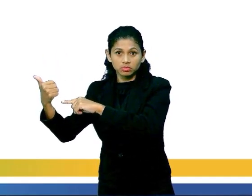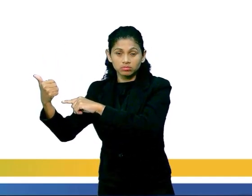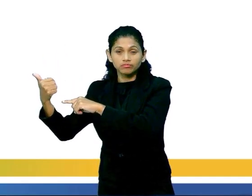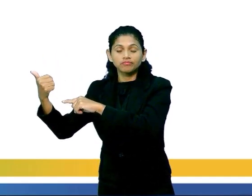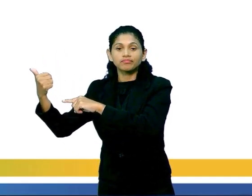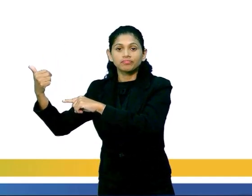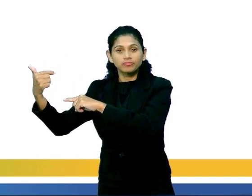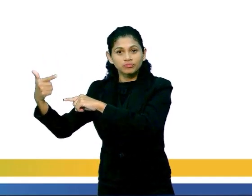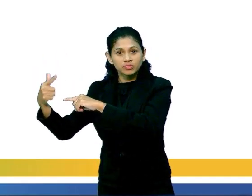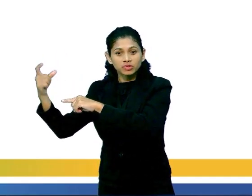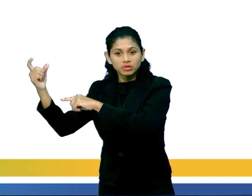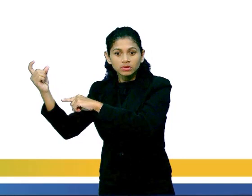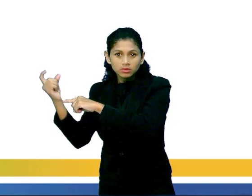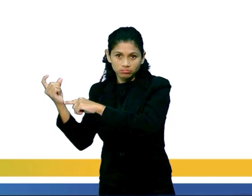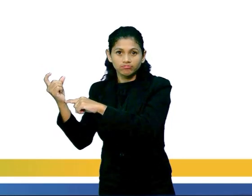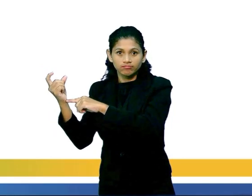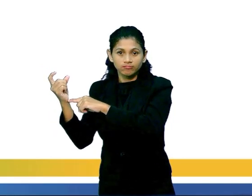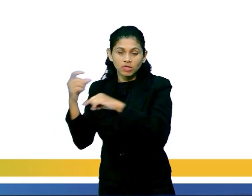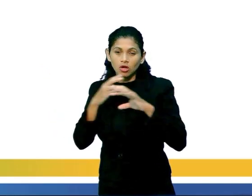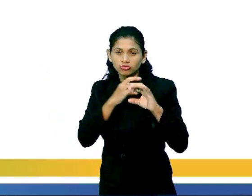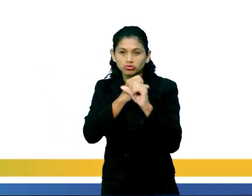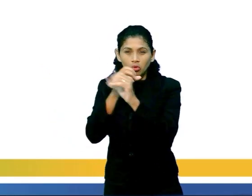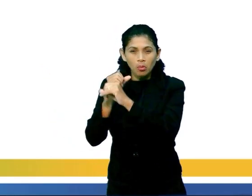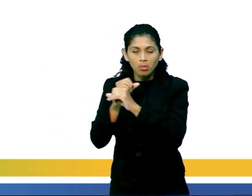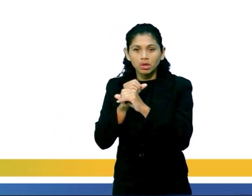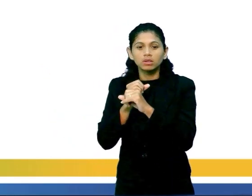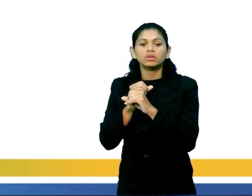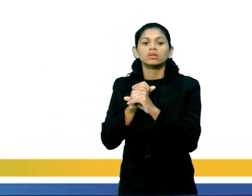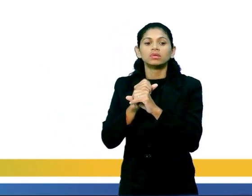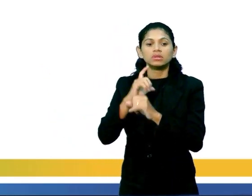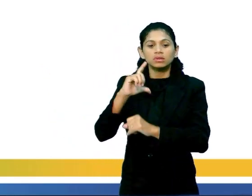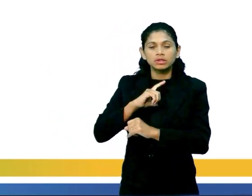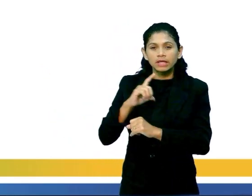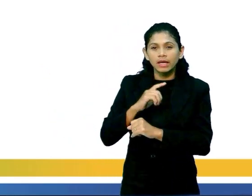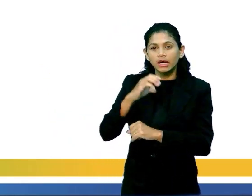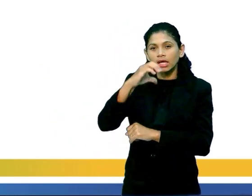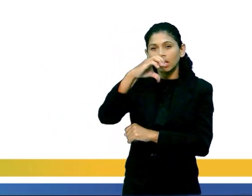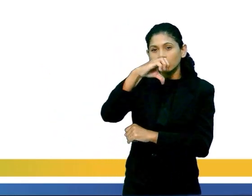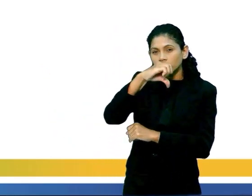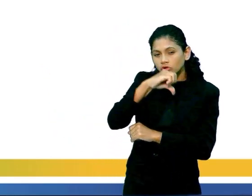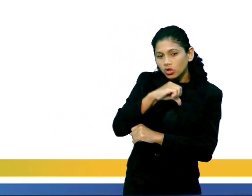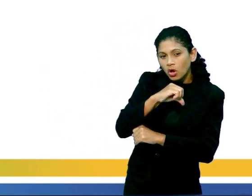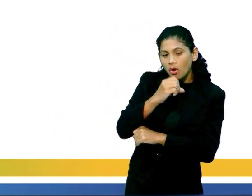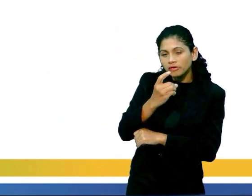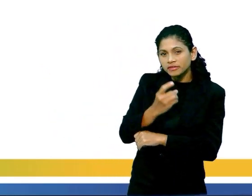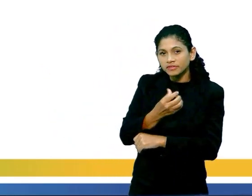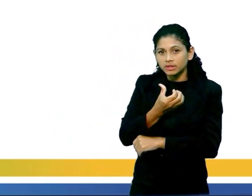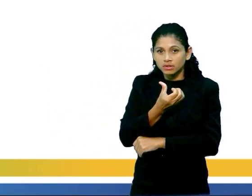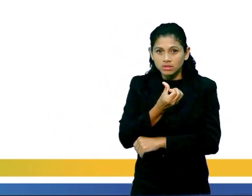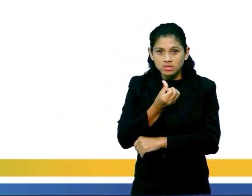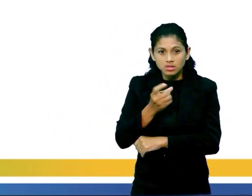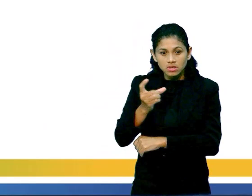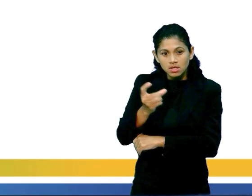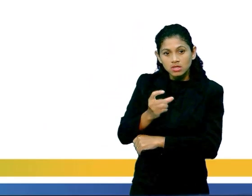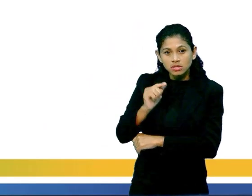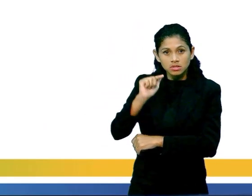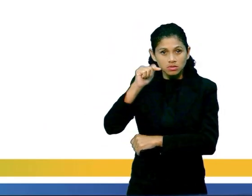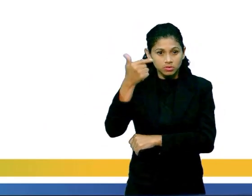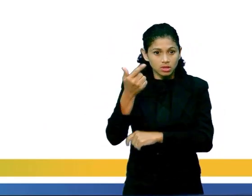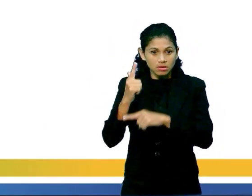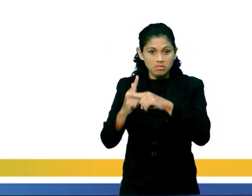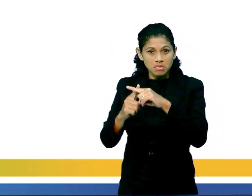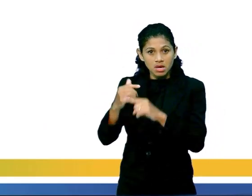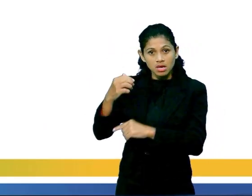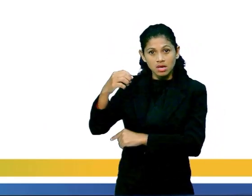9,6x quadrado mais 72x. Eu acho que você lembra qual é a alternativa que representa esse